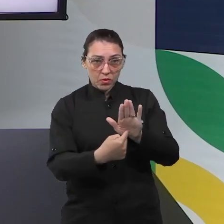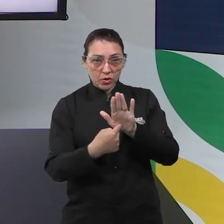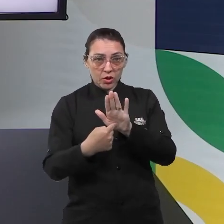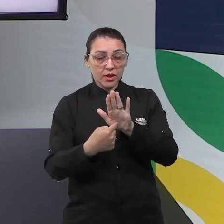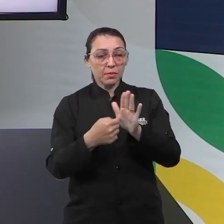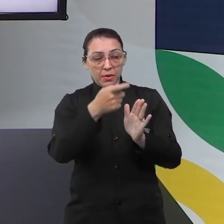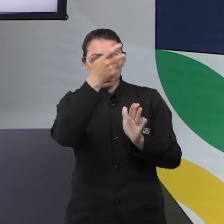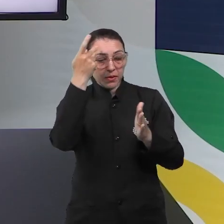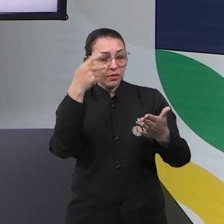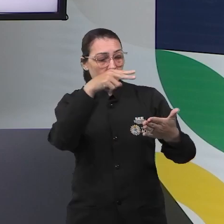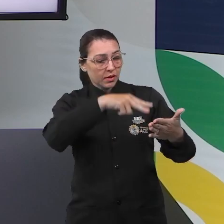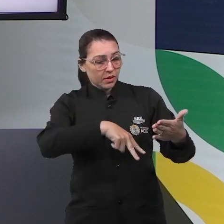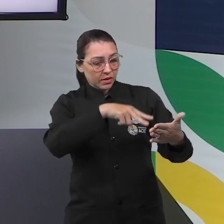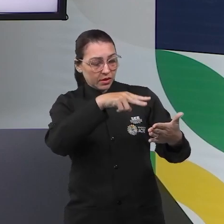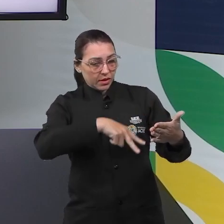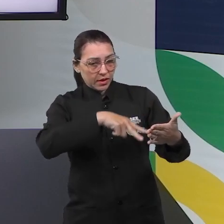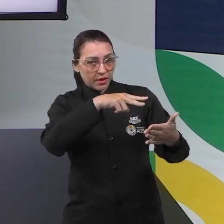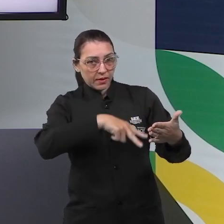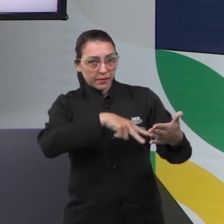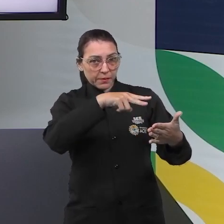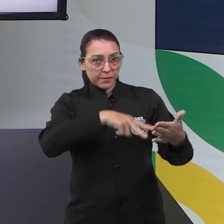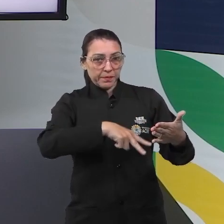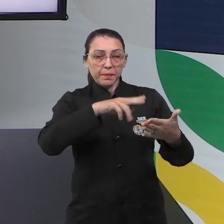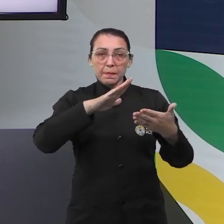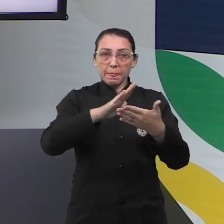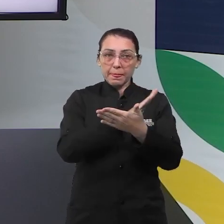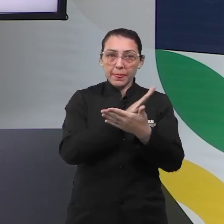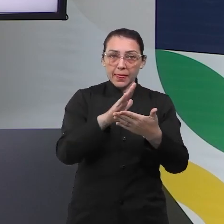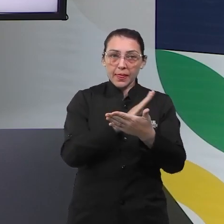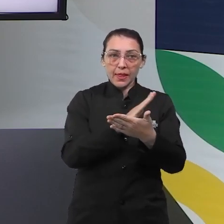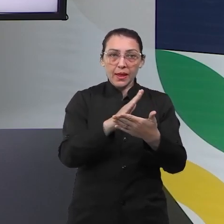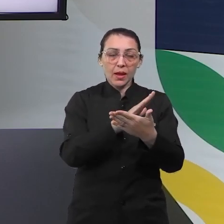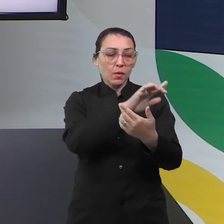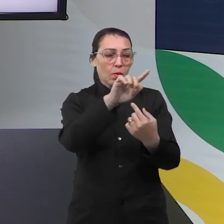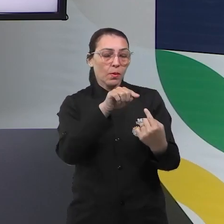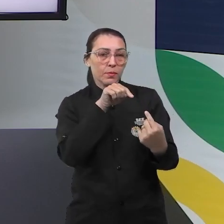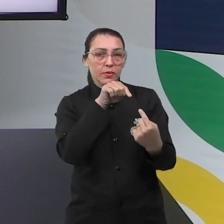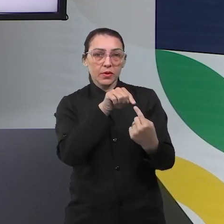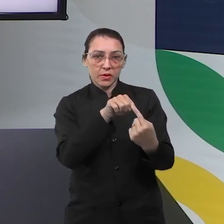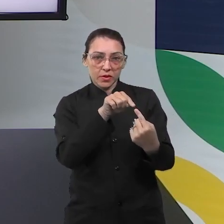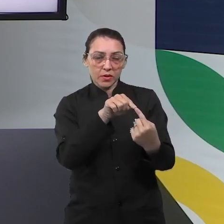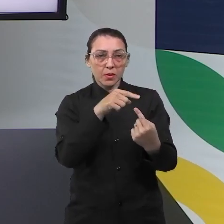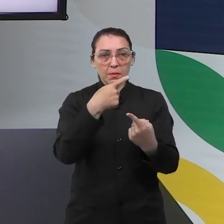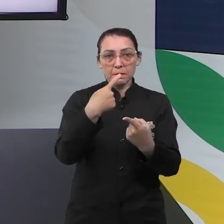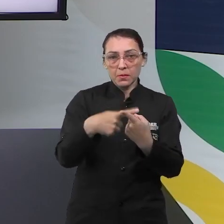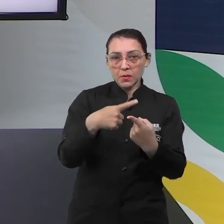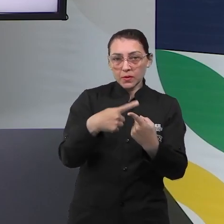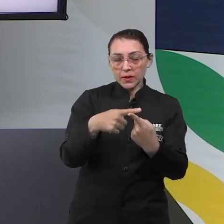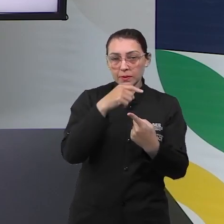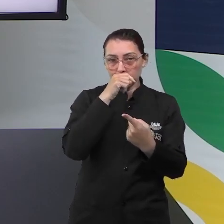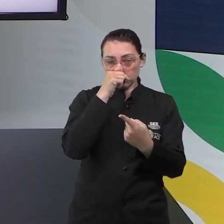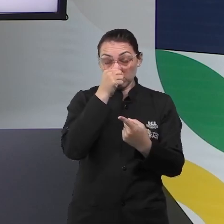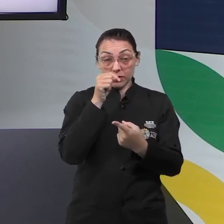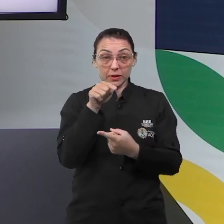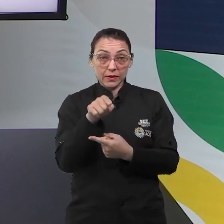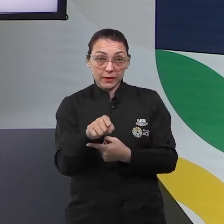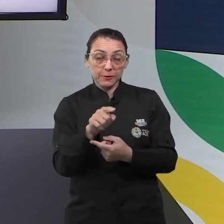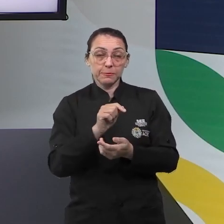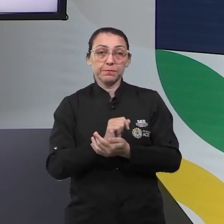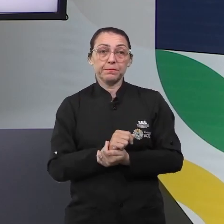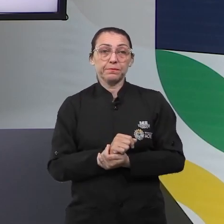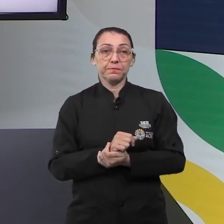seu leitor, para o seu receptor, algo objetivo, porque muitas das vezes, quando